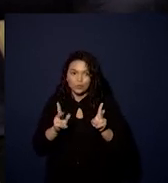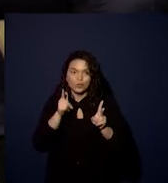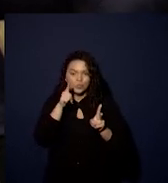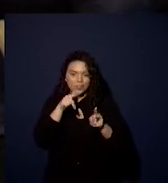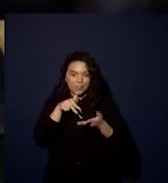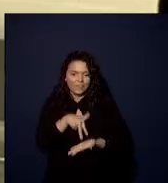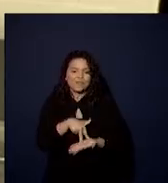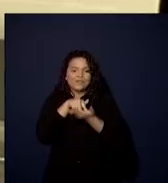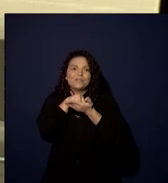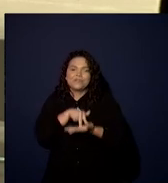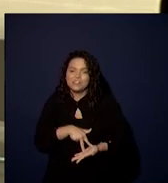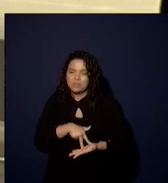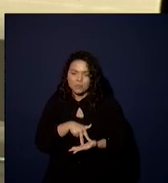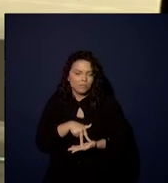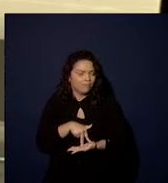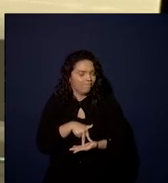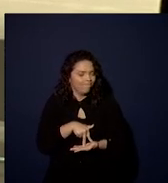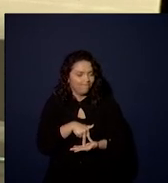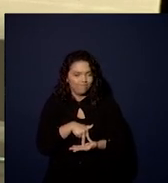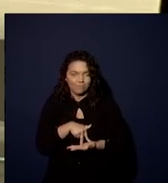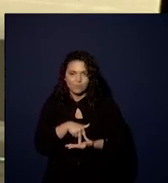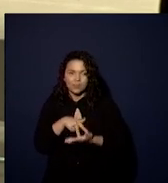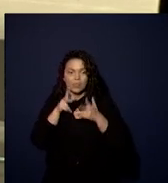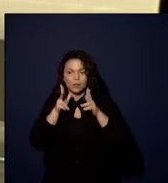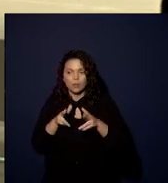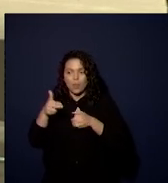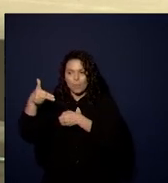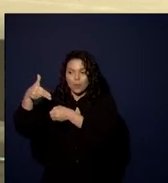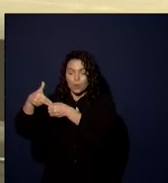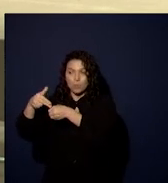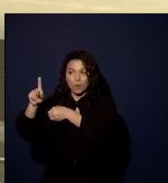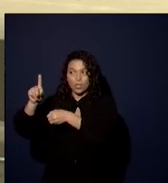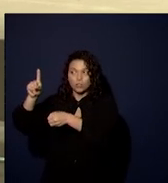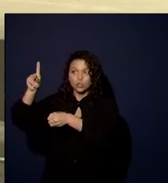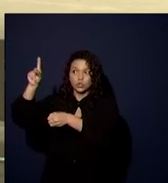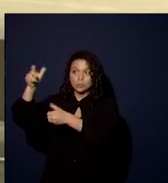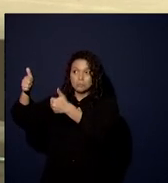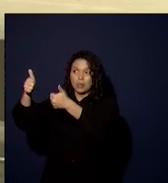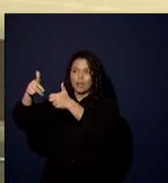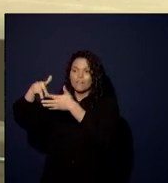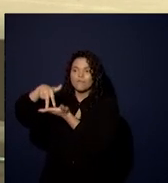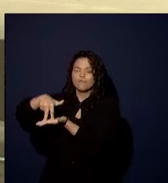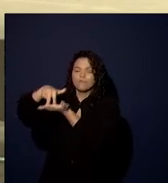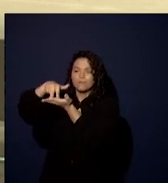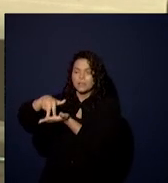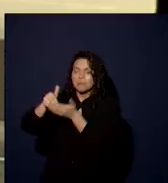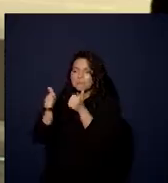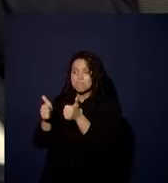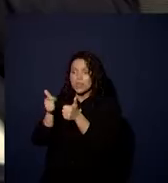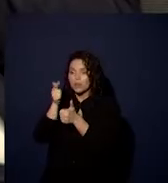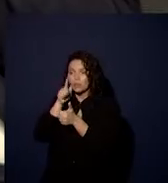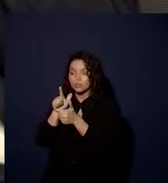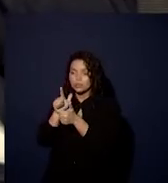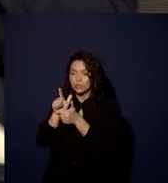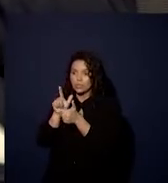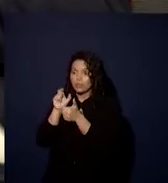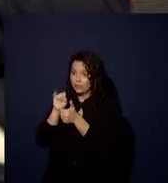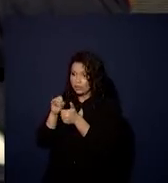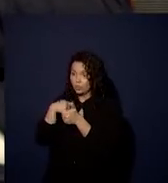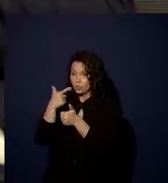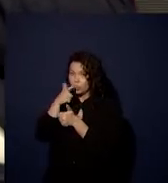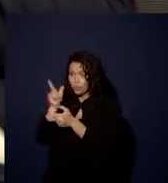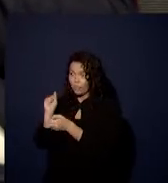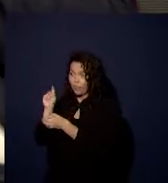remontar uma estrutura lá a Petrobras antiga e mesmo que fizesse você teria custos